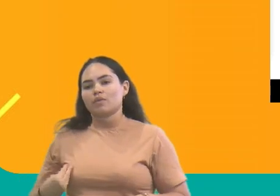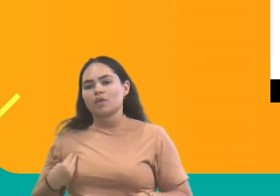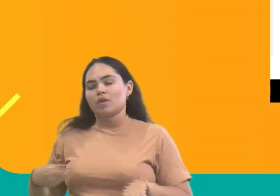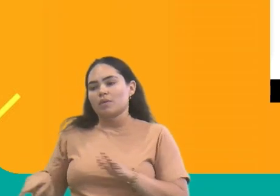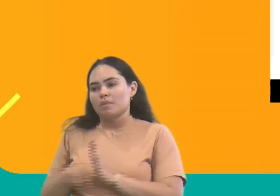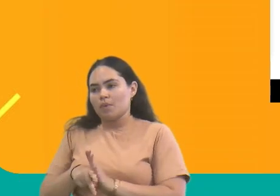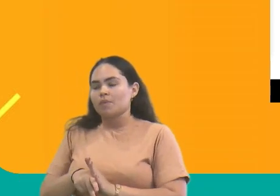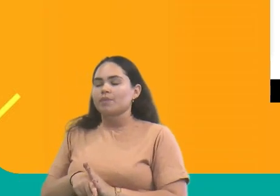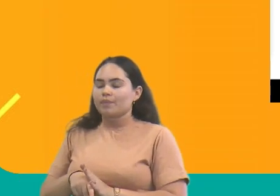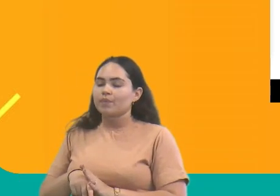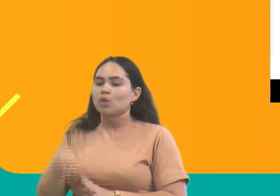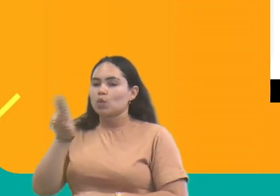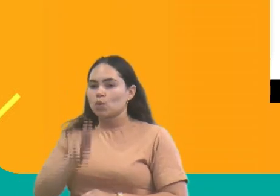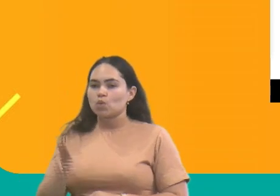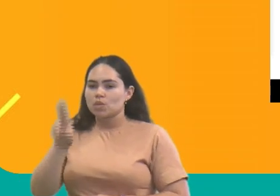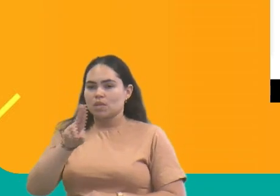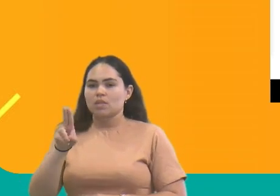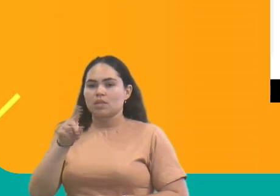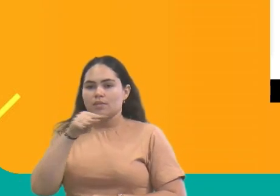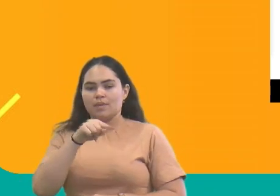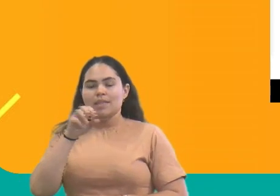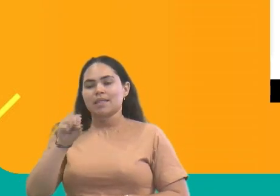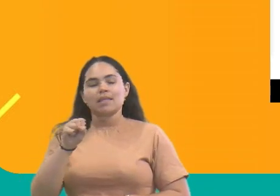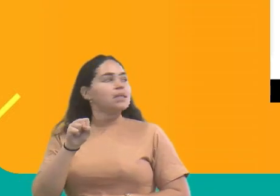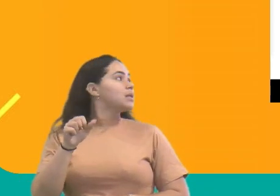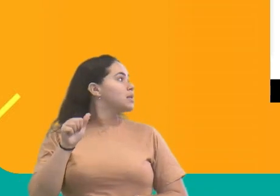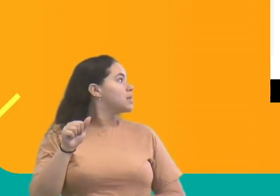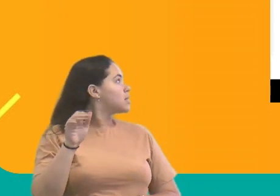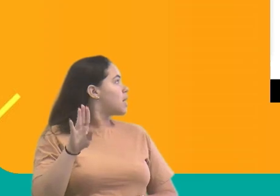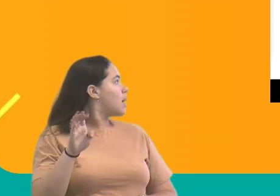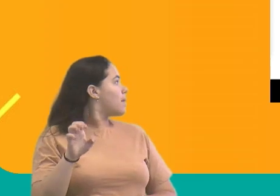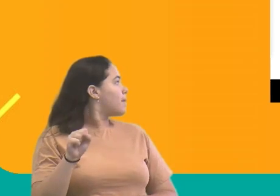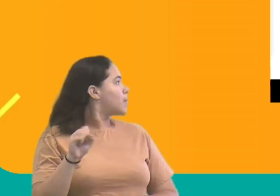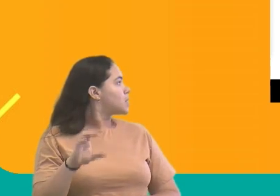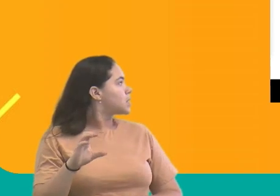muito similar. Essa questão usa como base a Sabesp, que é